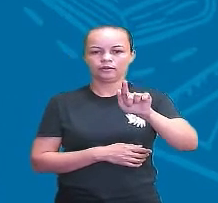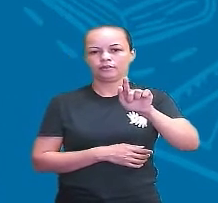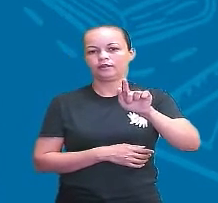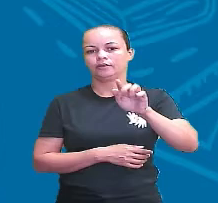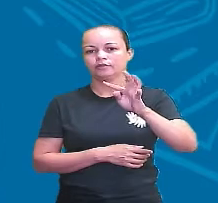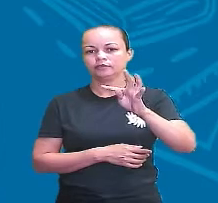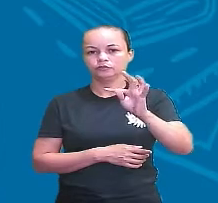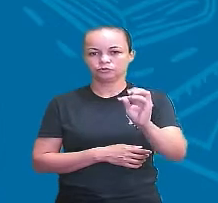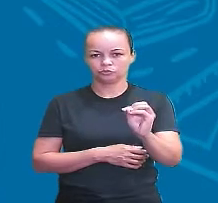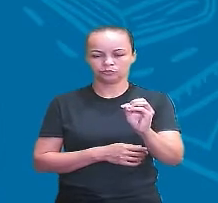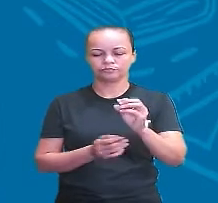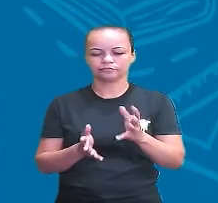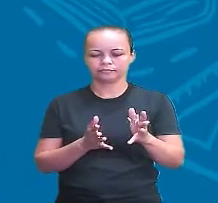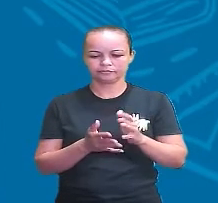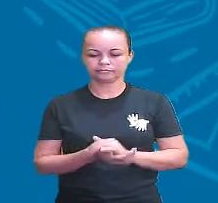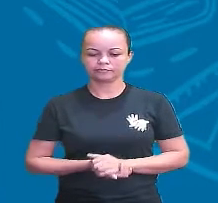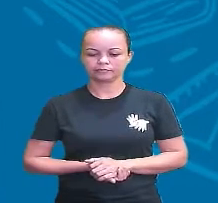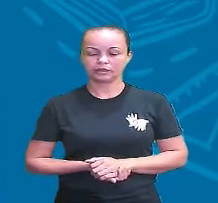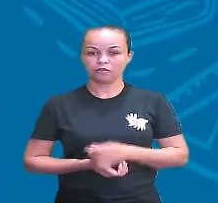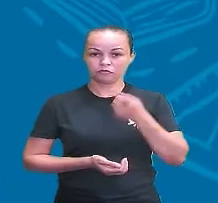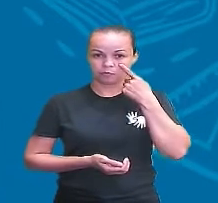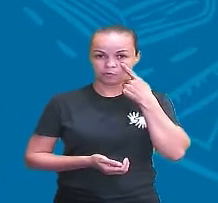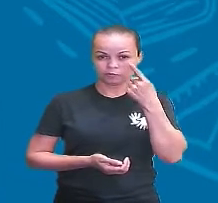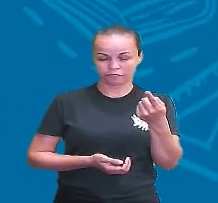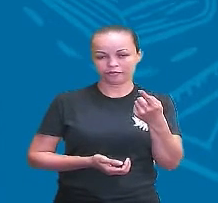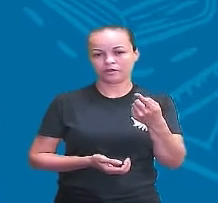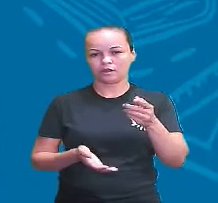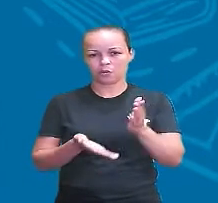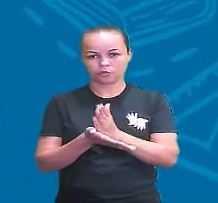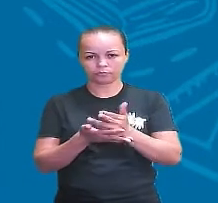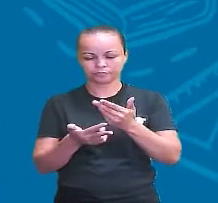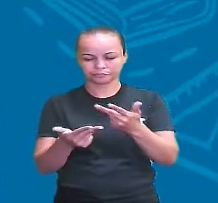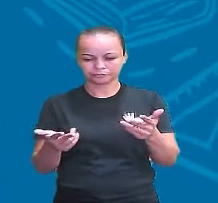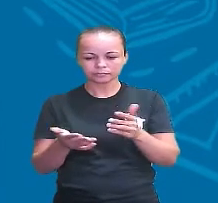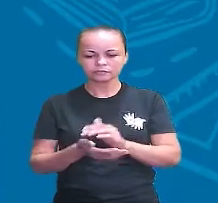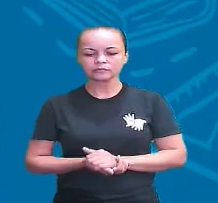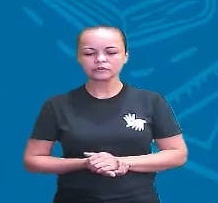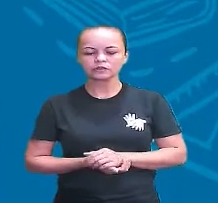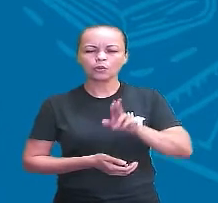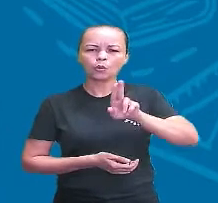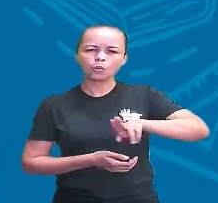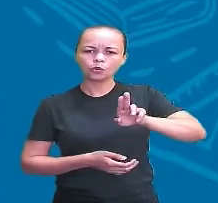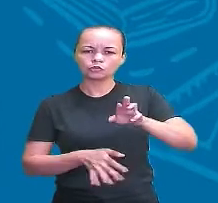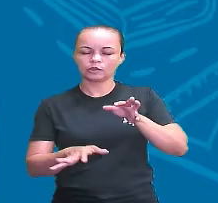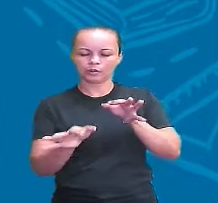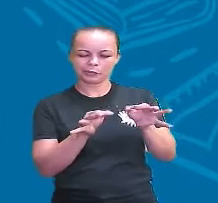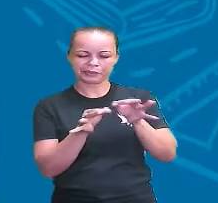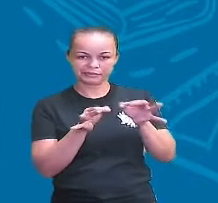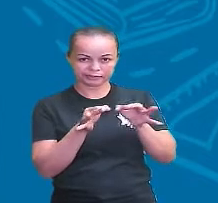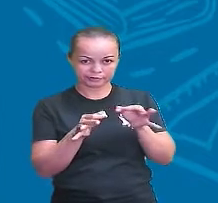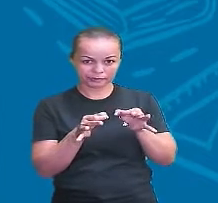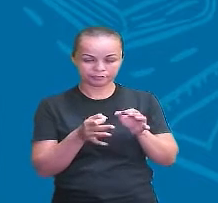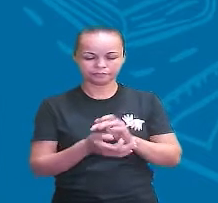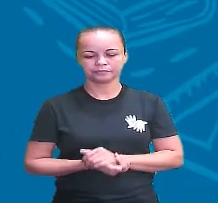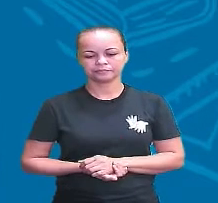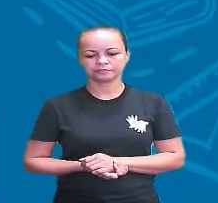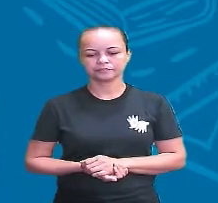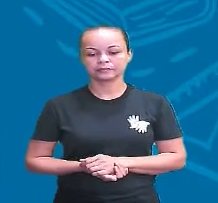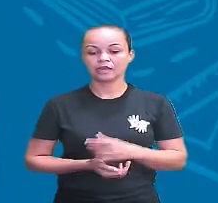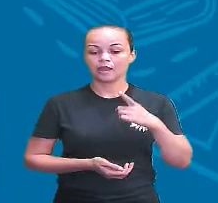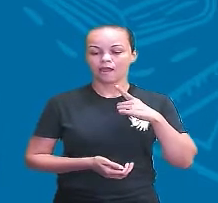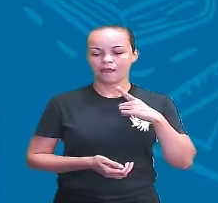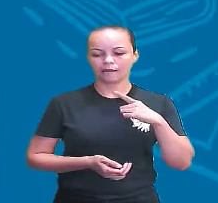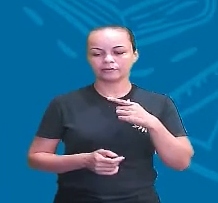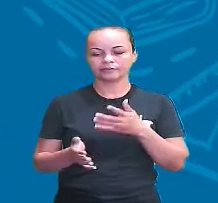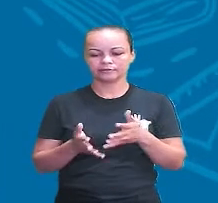particularidades dessa forma. Vê só, quando é que a gente usa? Para fazer planejamento. E aí, a gente tem I am going